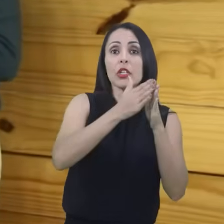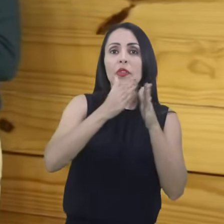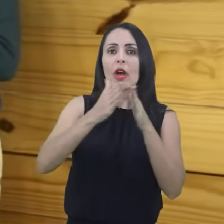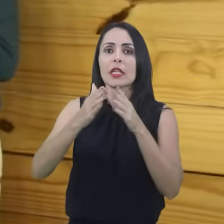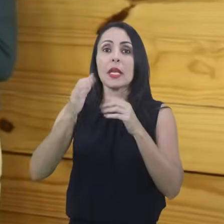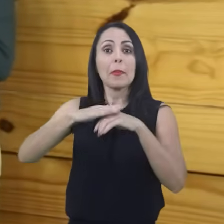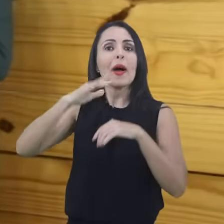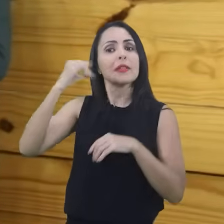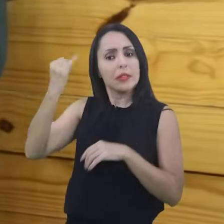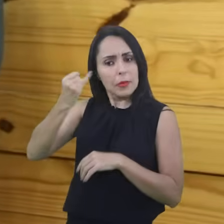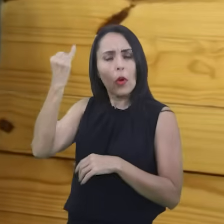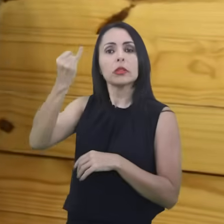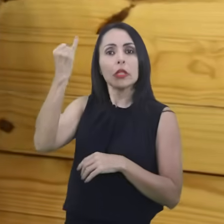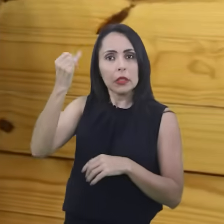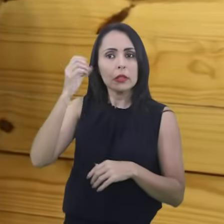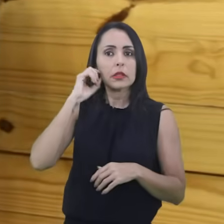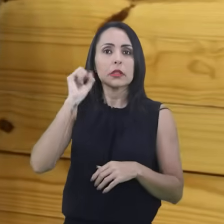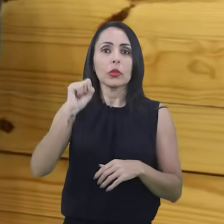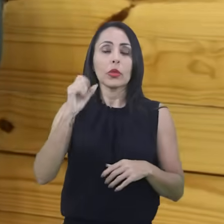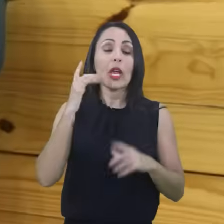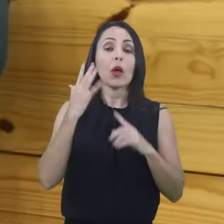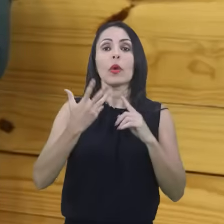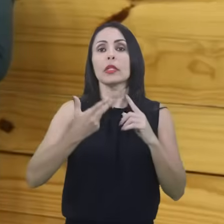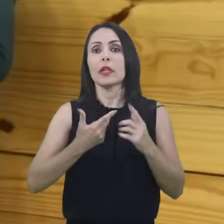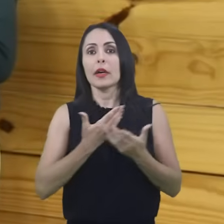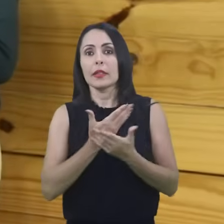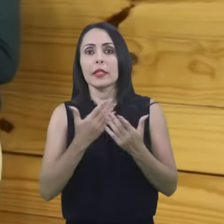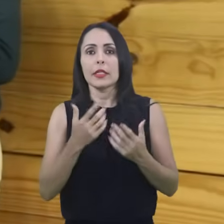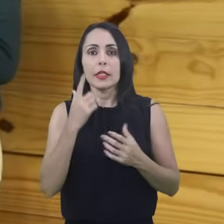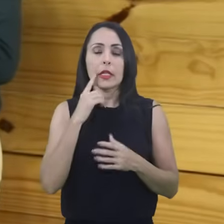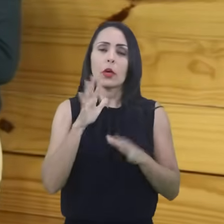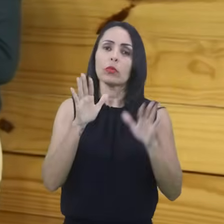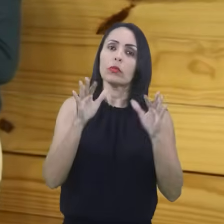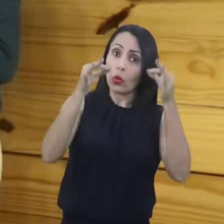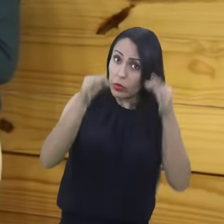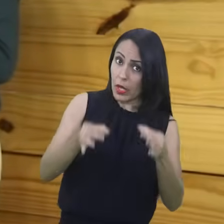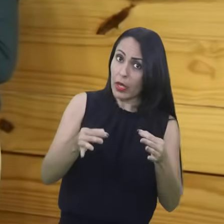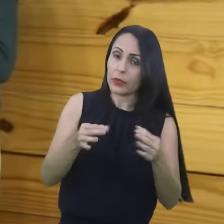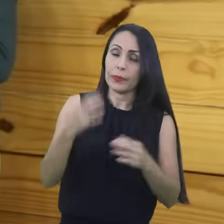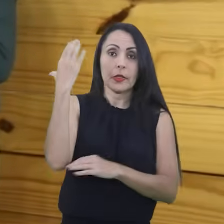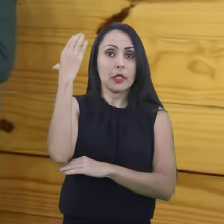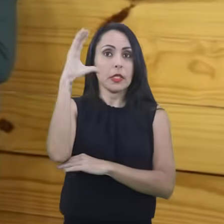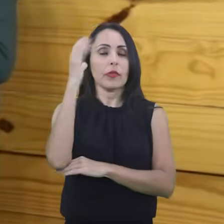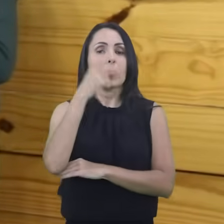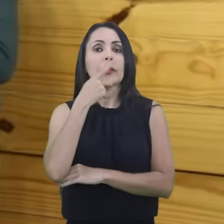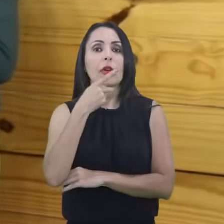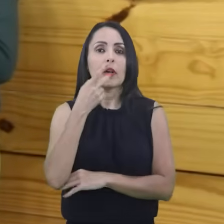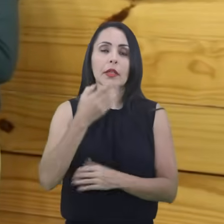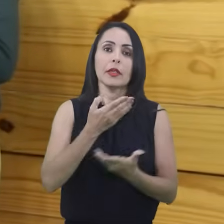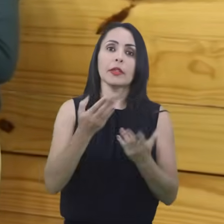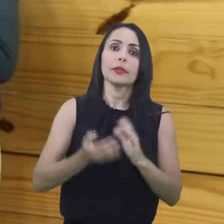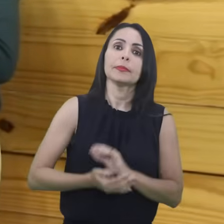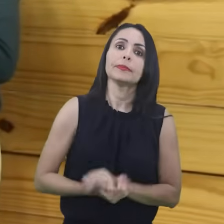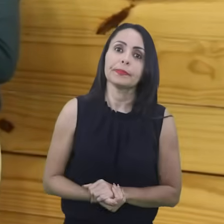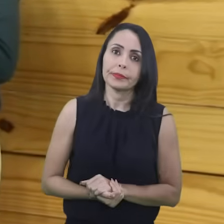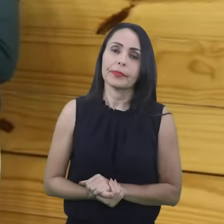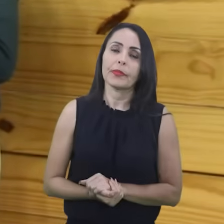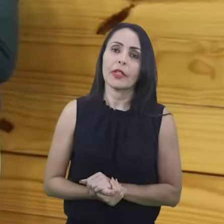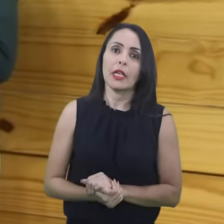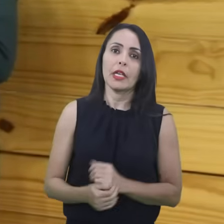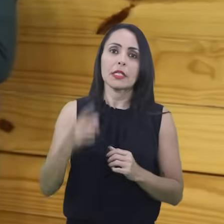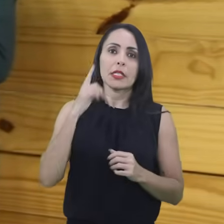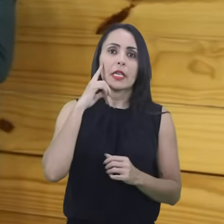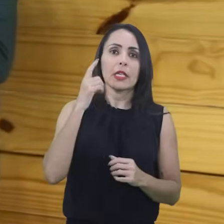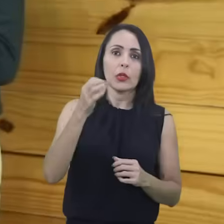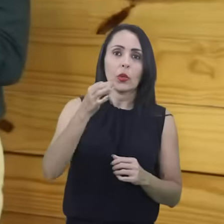mais importante do que a quantidade de pasta. Então, o ideal, né, cientificamente falando, seria do tamanho de um